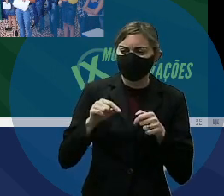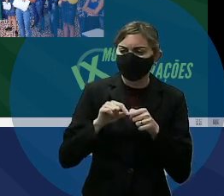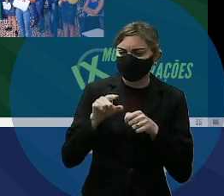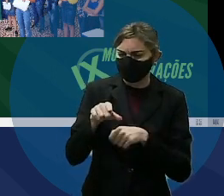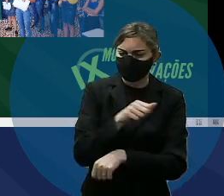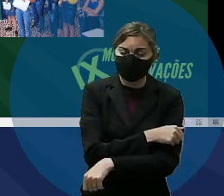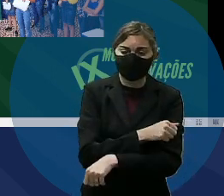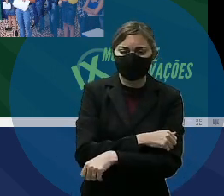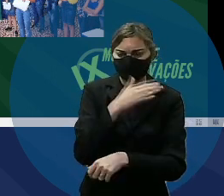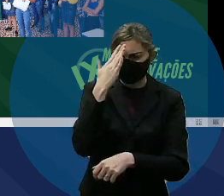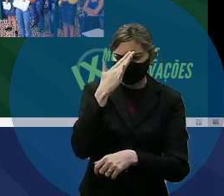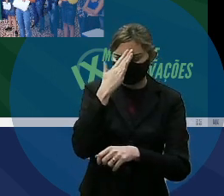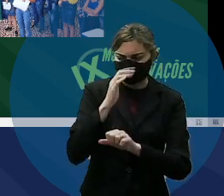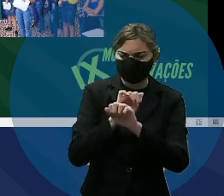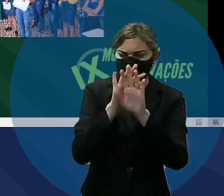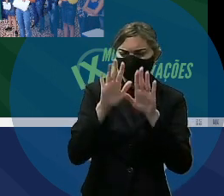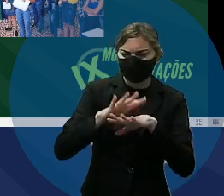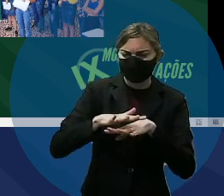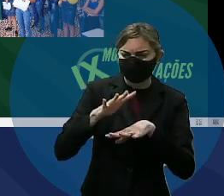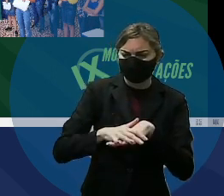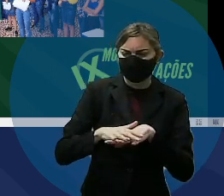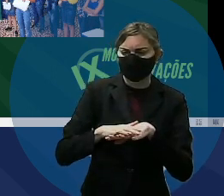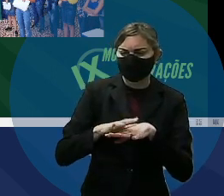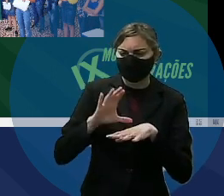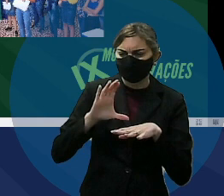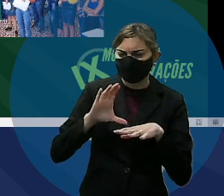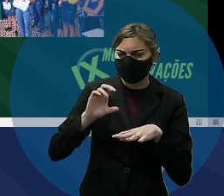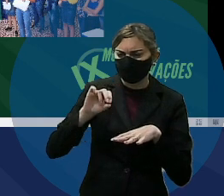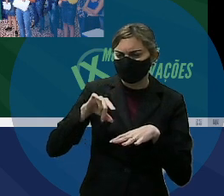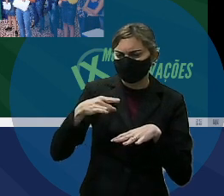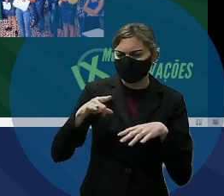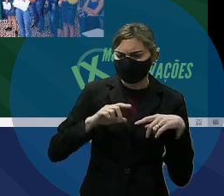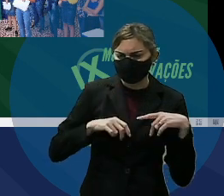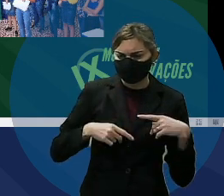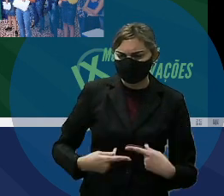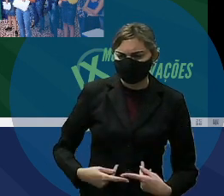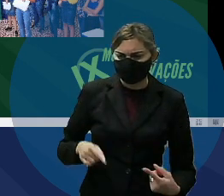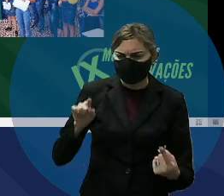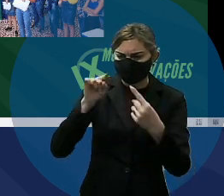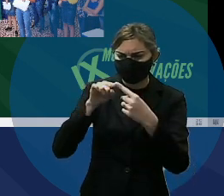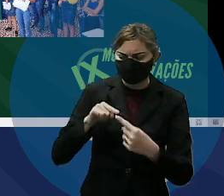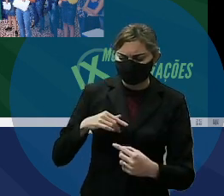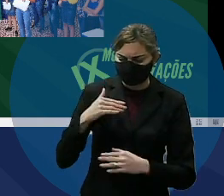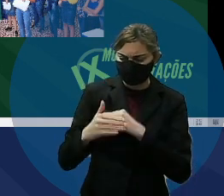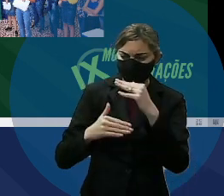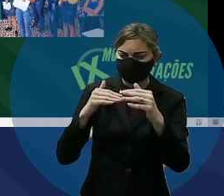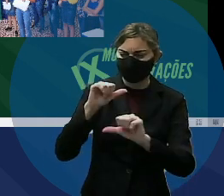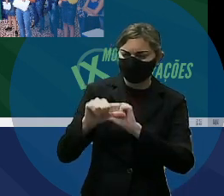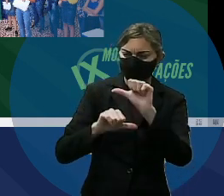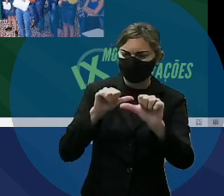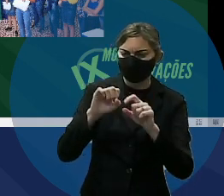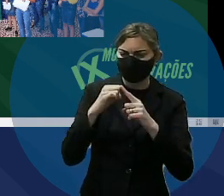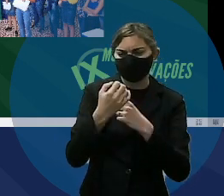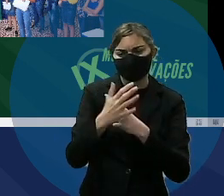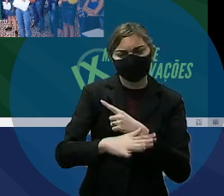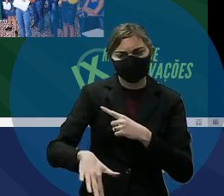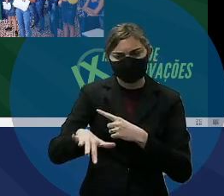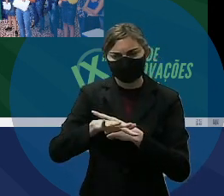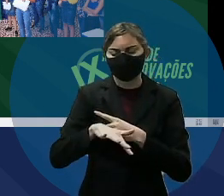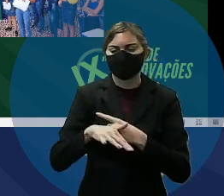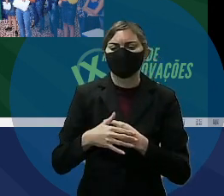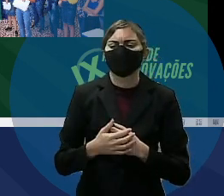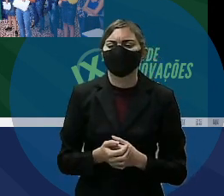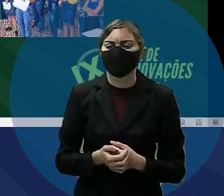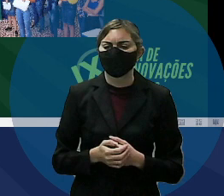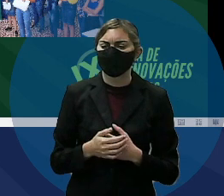compreenda a matemática como uma construção humana, relacionando o seu desenvolvimento com a transformação da sociedade. E